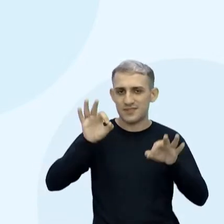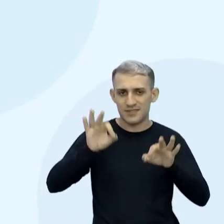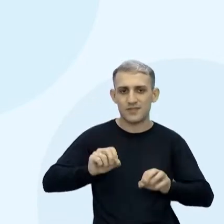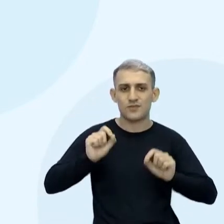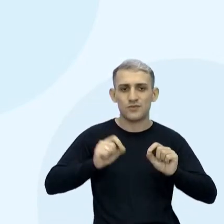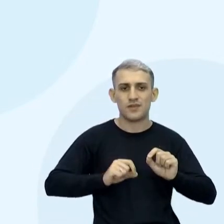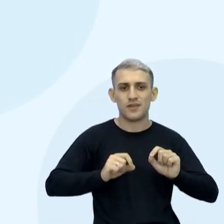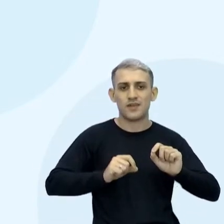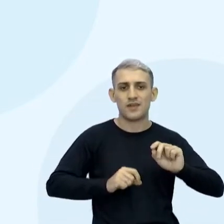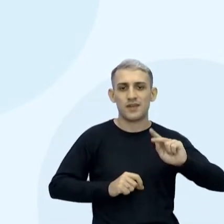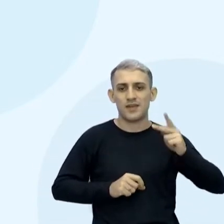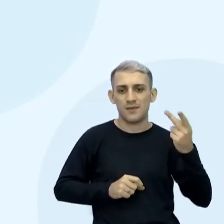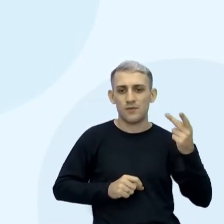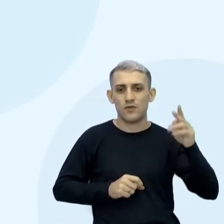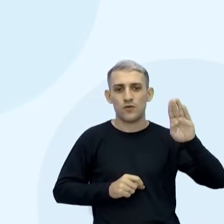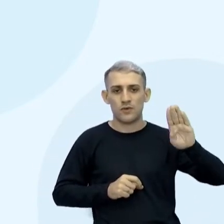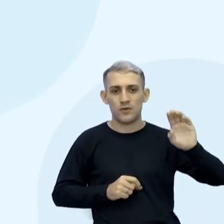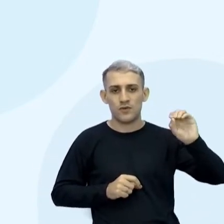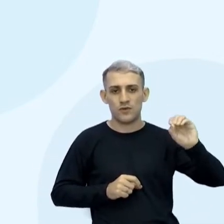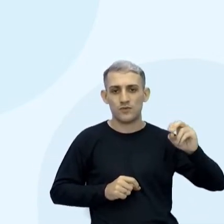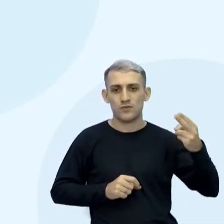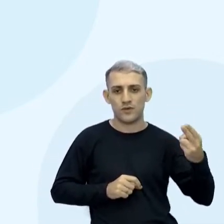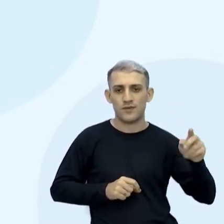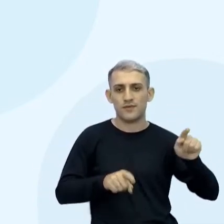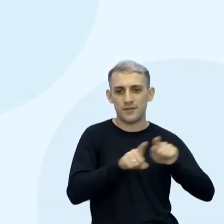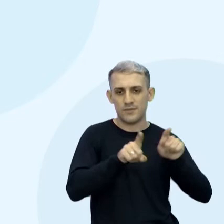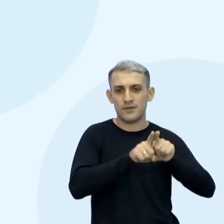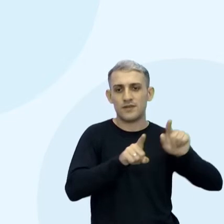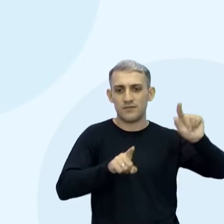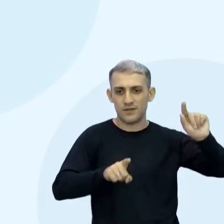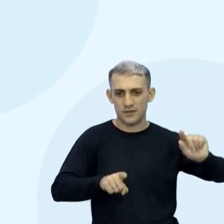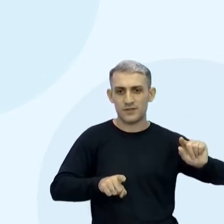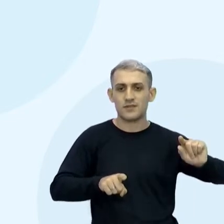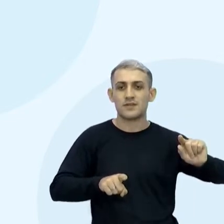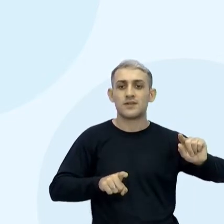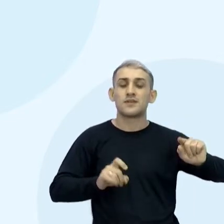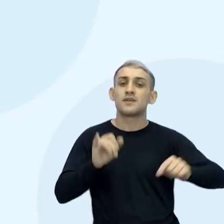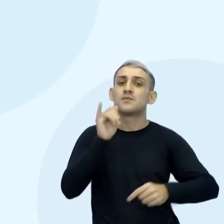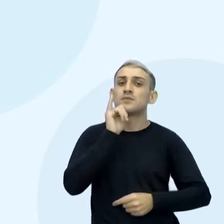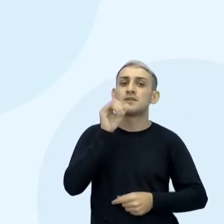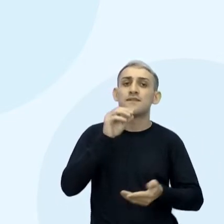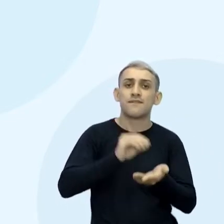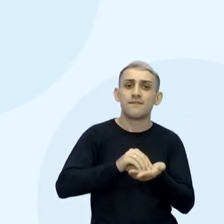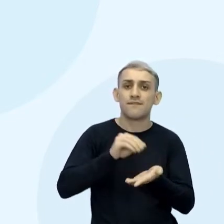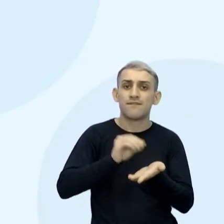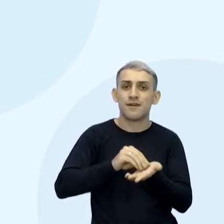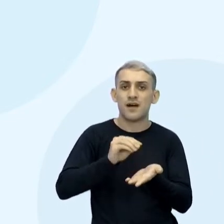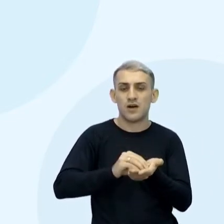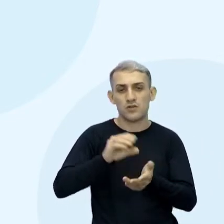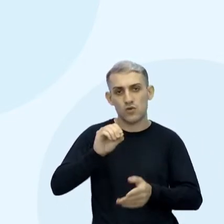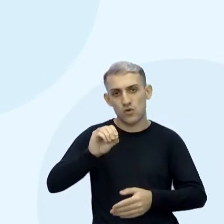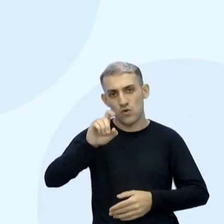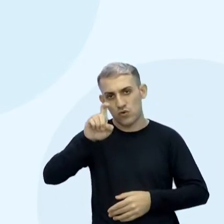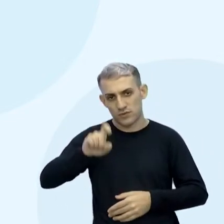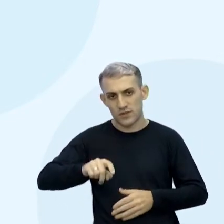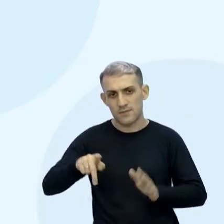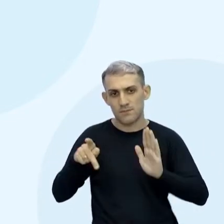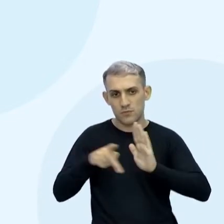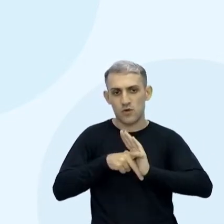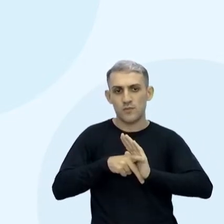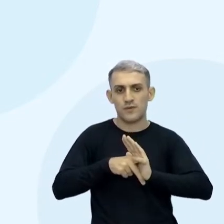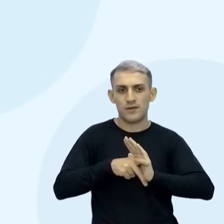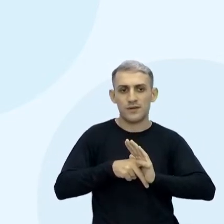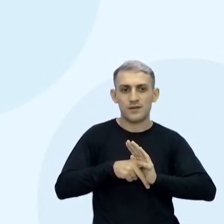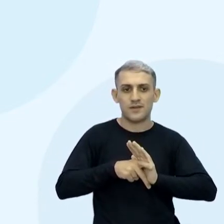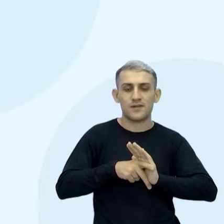a hemoglobina oxigenada também vai cair. Então, se há falta de oxigênio daqui, então,